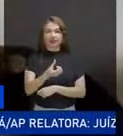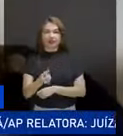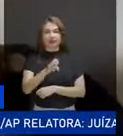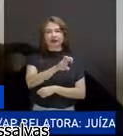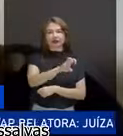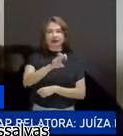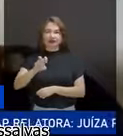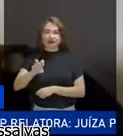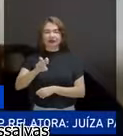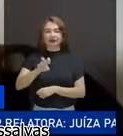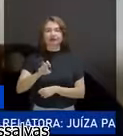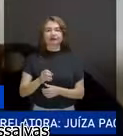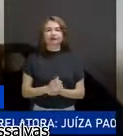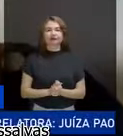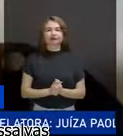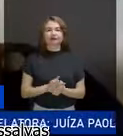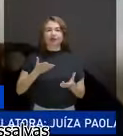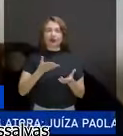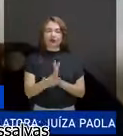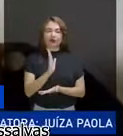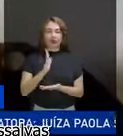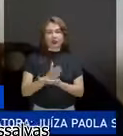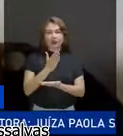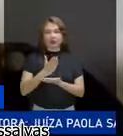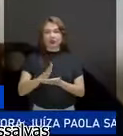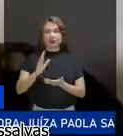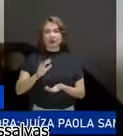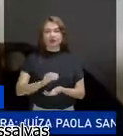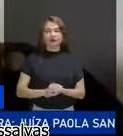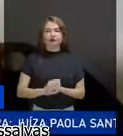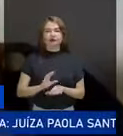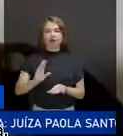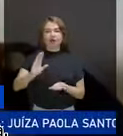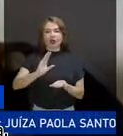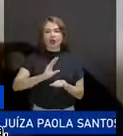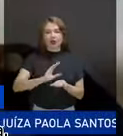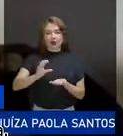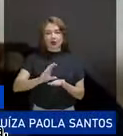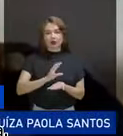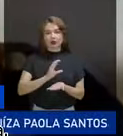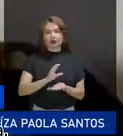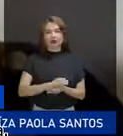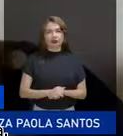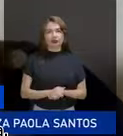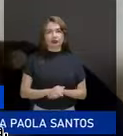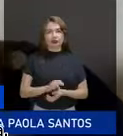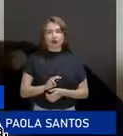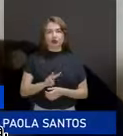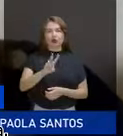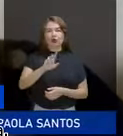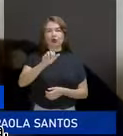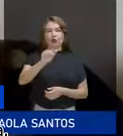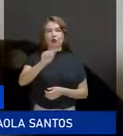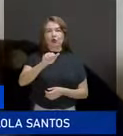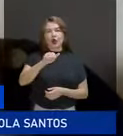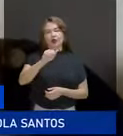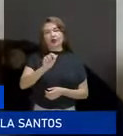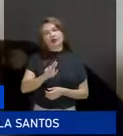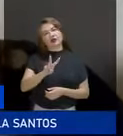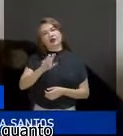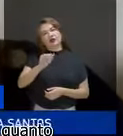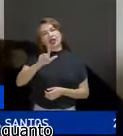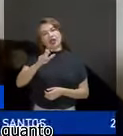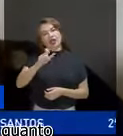8355, que julgou aprovadas com ressalvas a contas de Wallace Bruno Lobato da Igreja. O órgão ministerial,